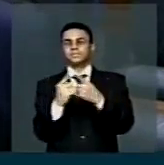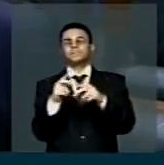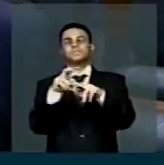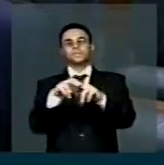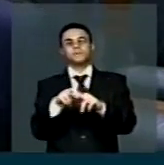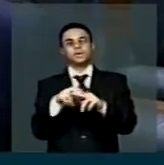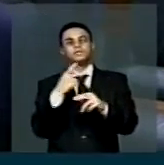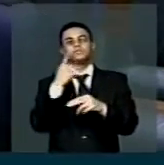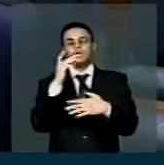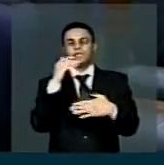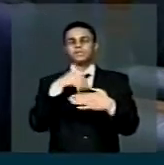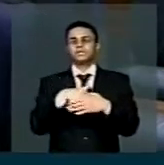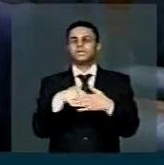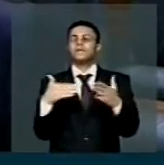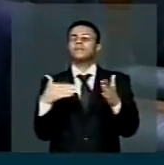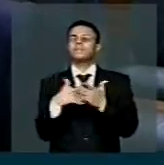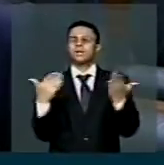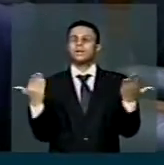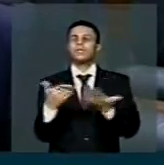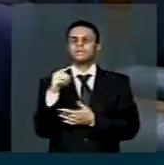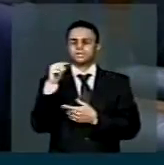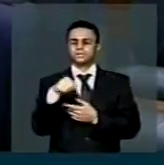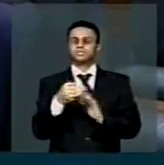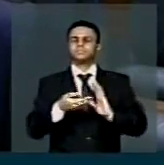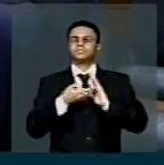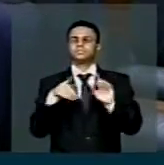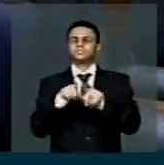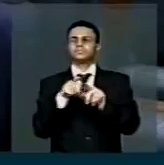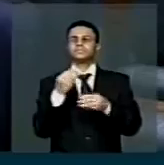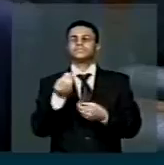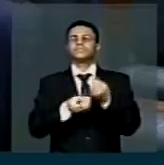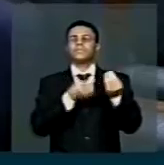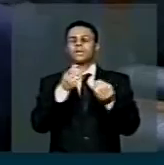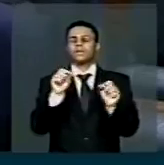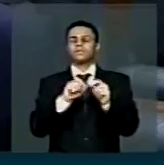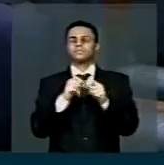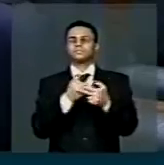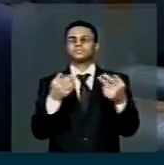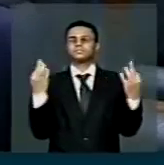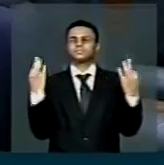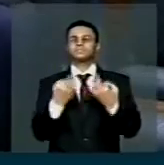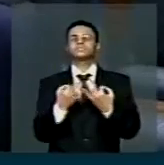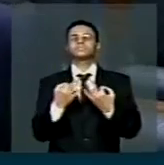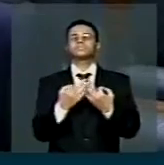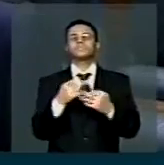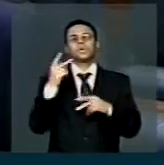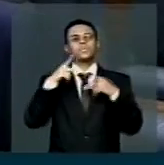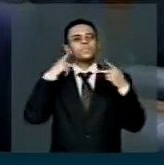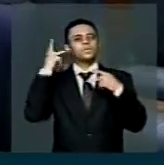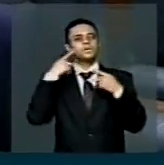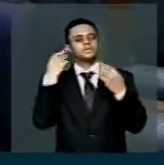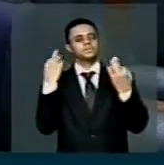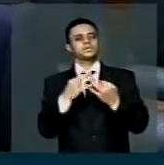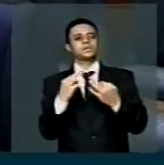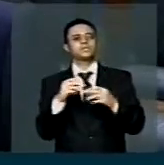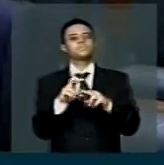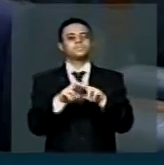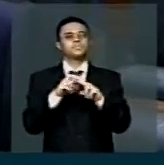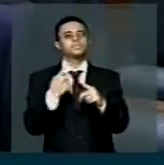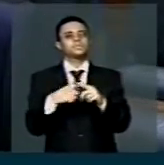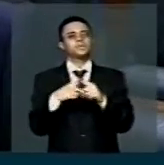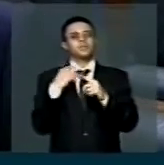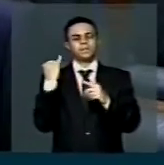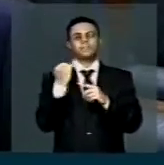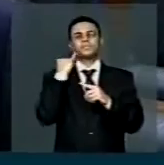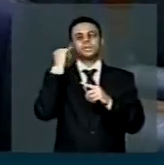tem realizado nessa casa e pela forma decente que Vossa Excelência tem feito política. É importante para o país